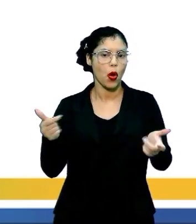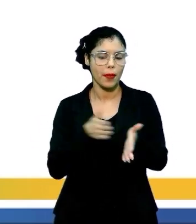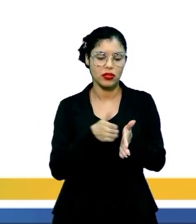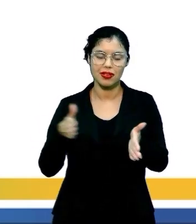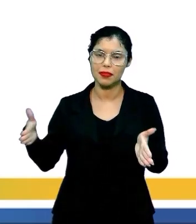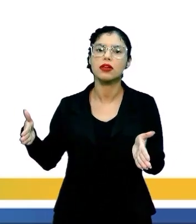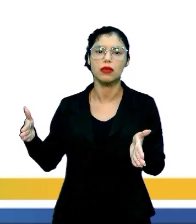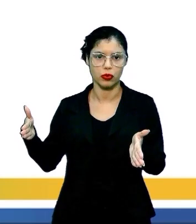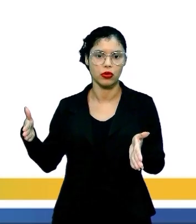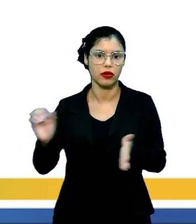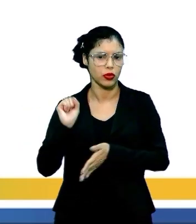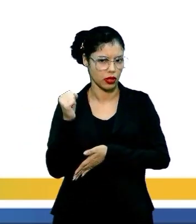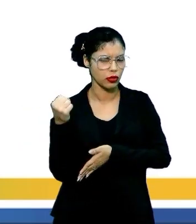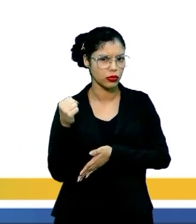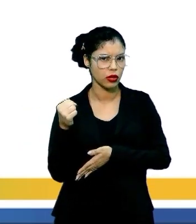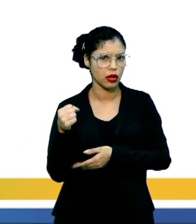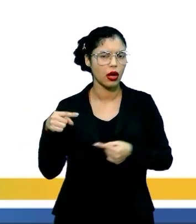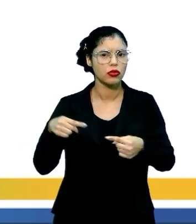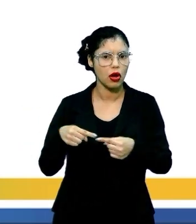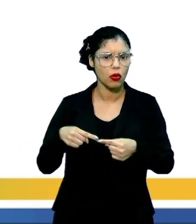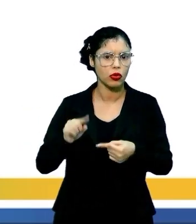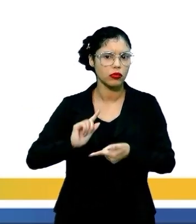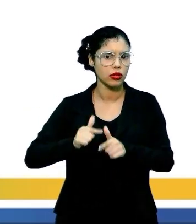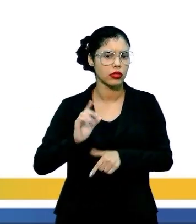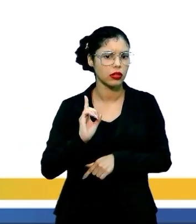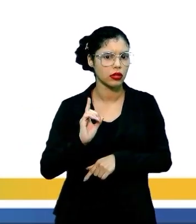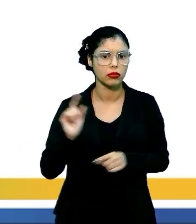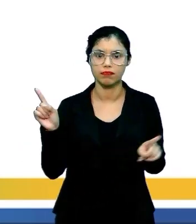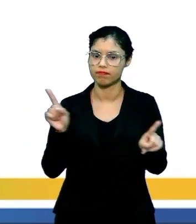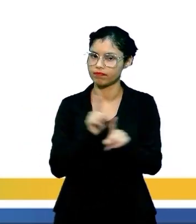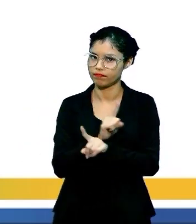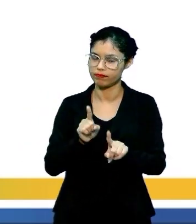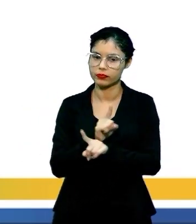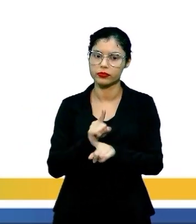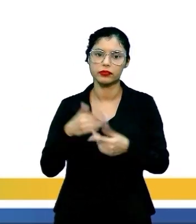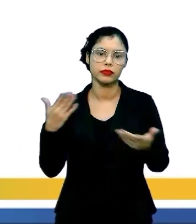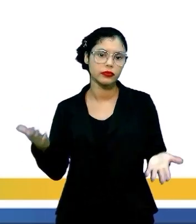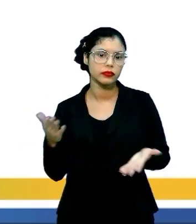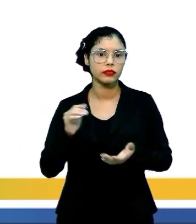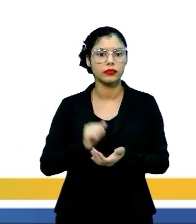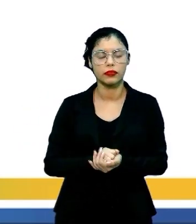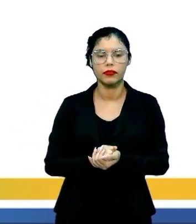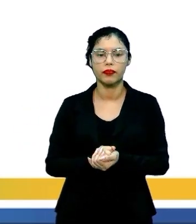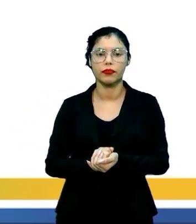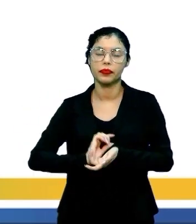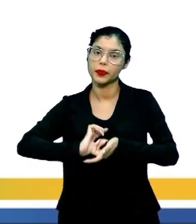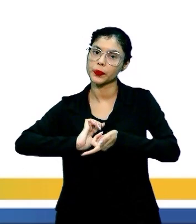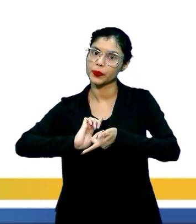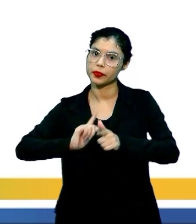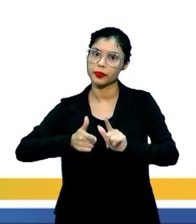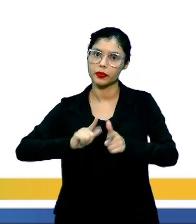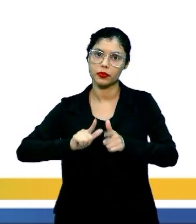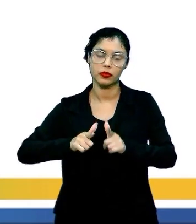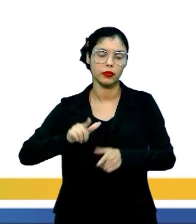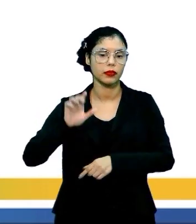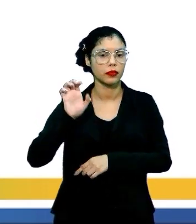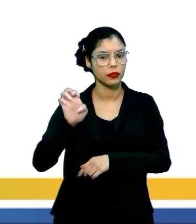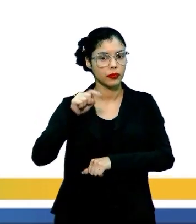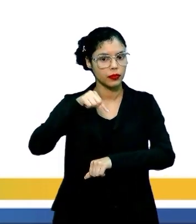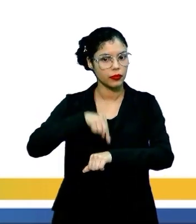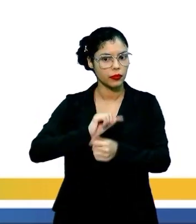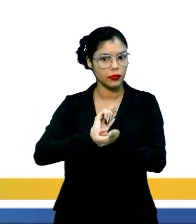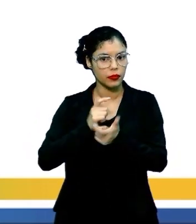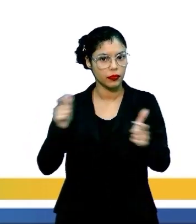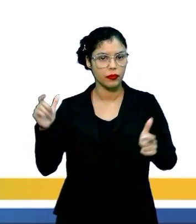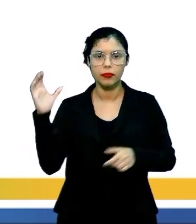percurso na velocidade 8, de acordo com a letra D? Não. Então, nos resulta como gabarito aqui nesta questão, o tempo nas